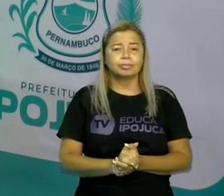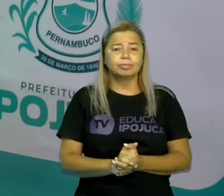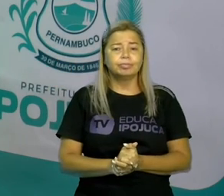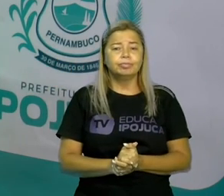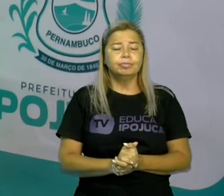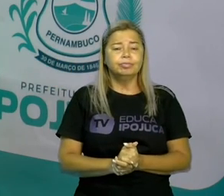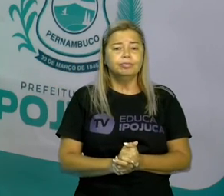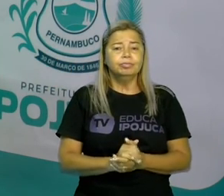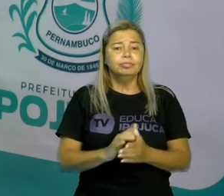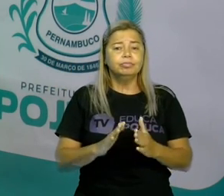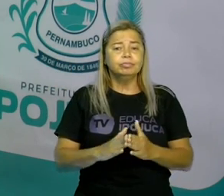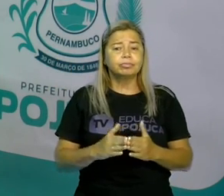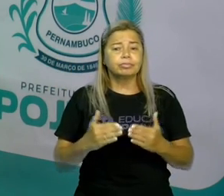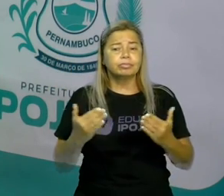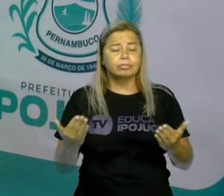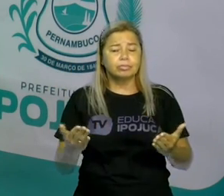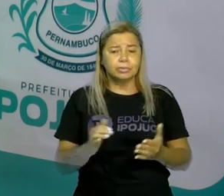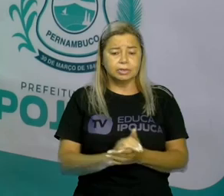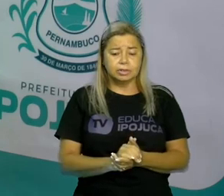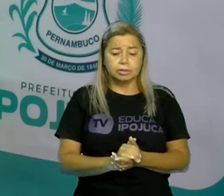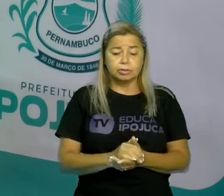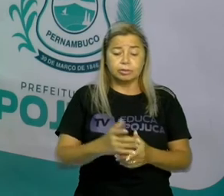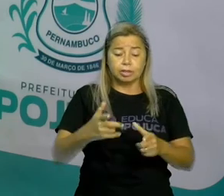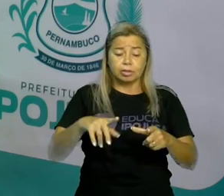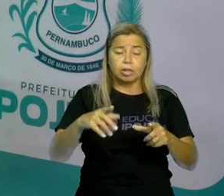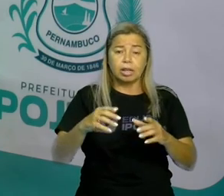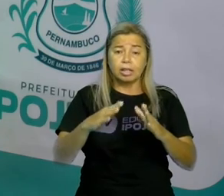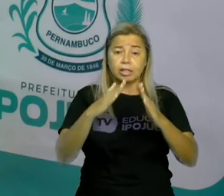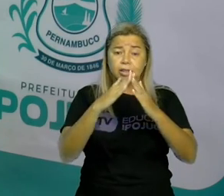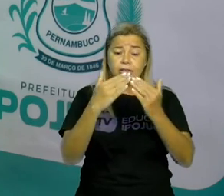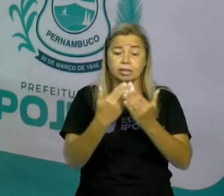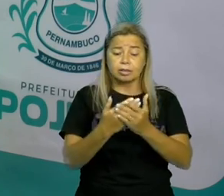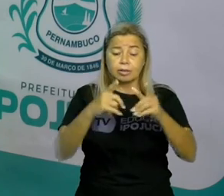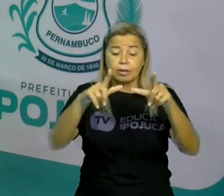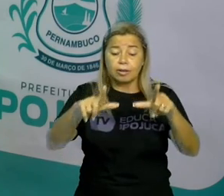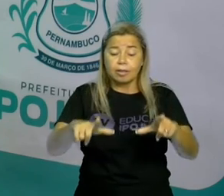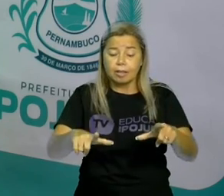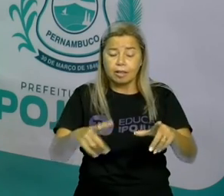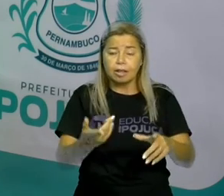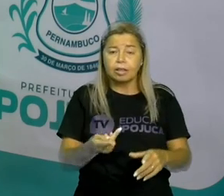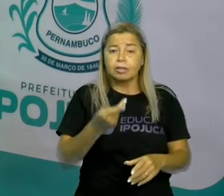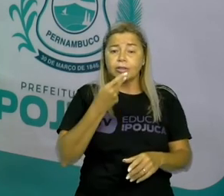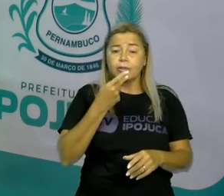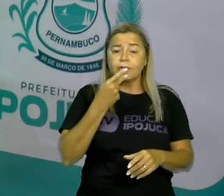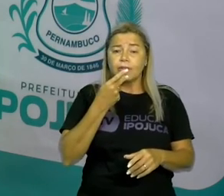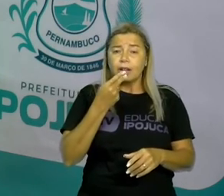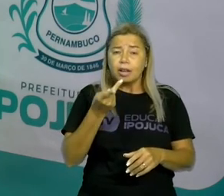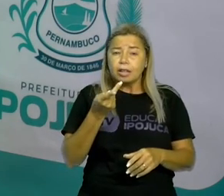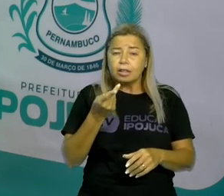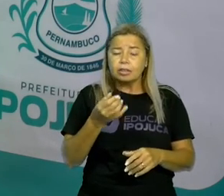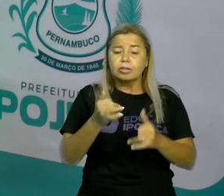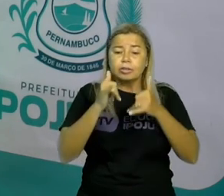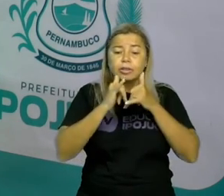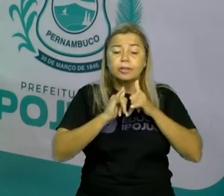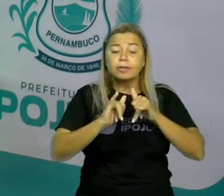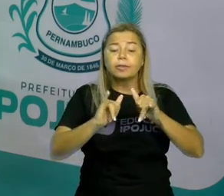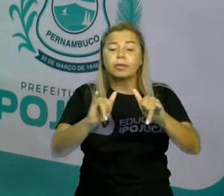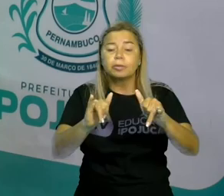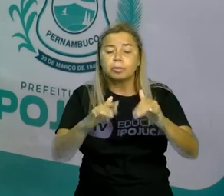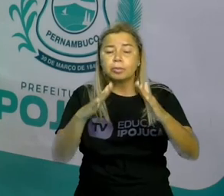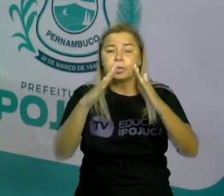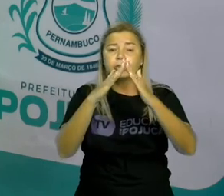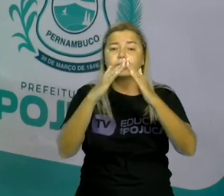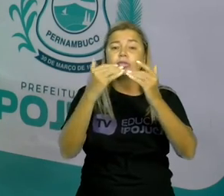quando eu digo que ela se encontra no centro, eu estou dando a localização, a posição da